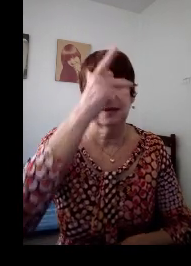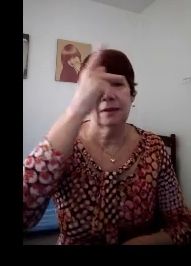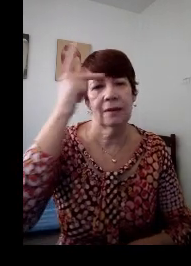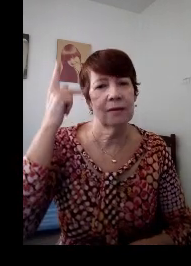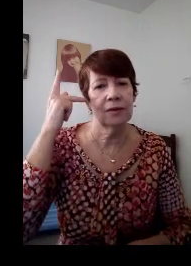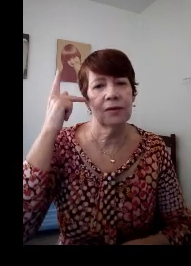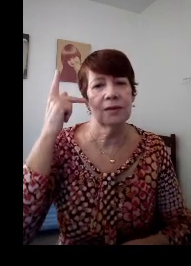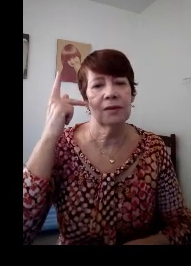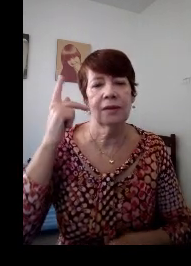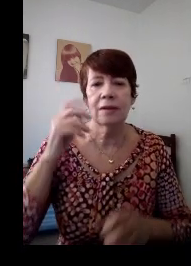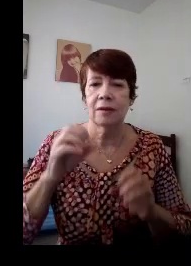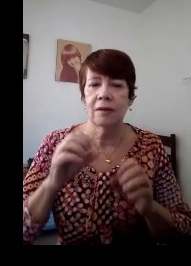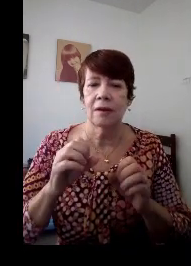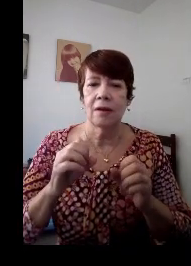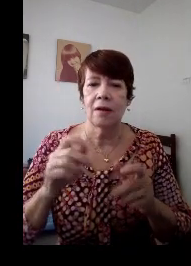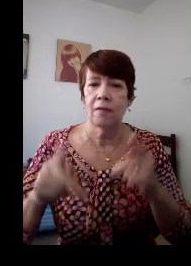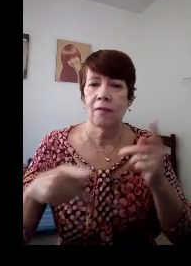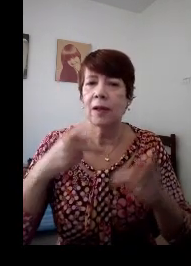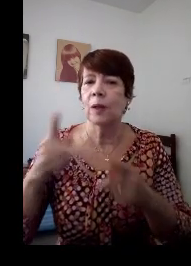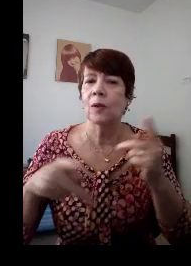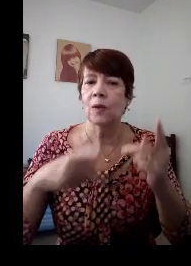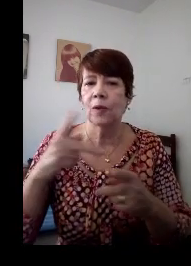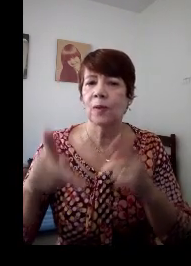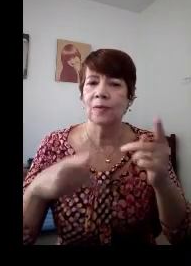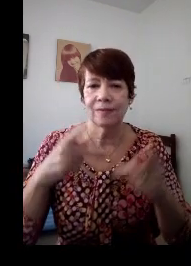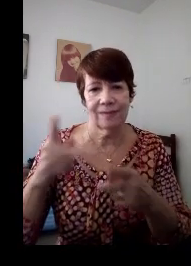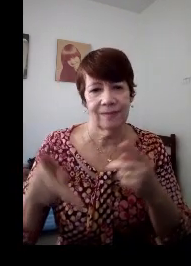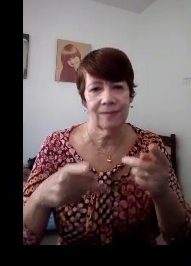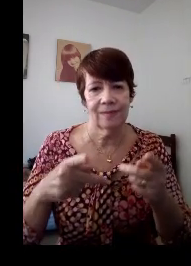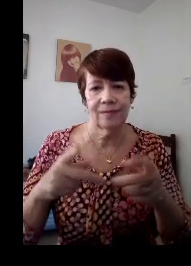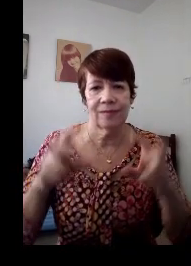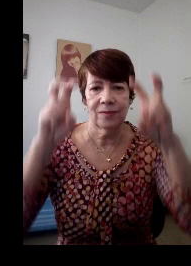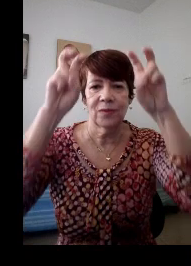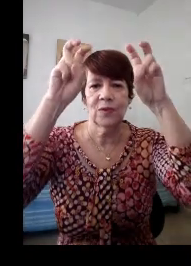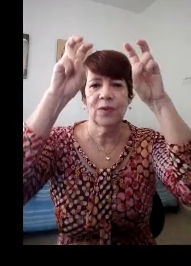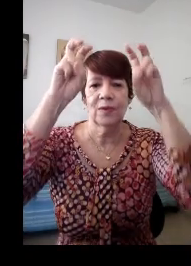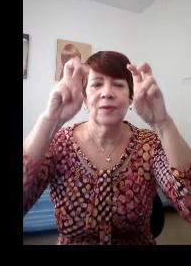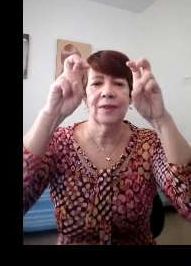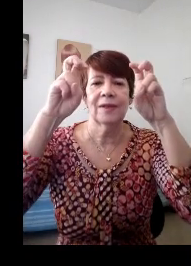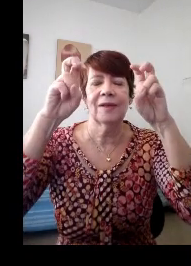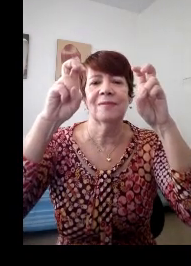anteriores, ela falou um pouco sobre essa